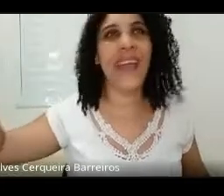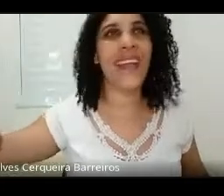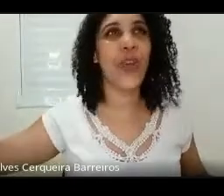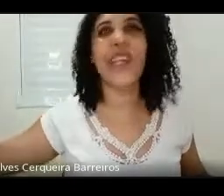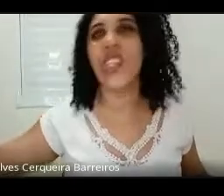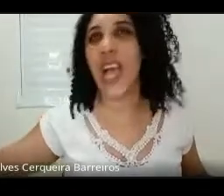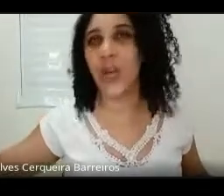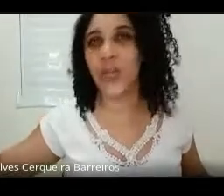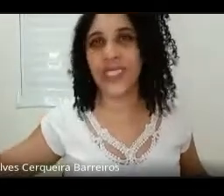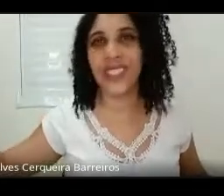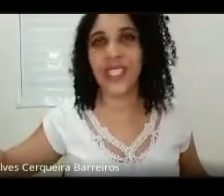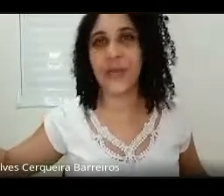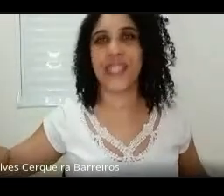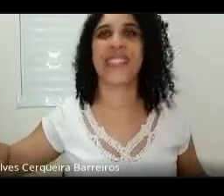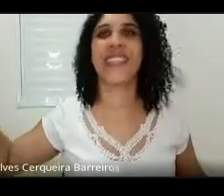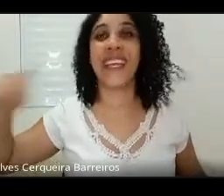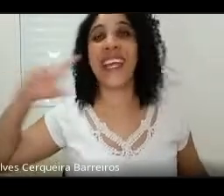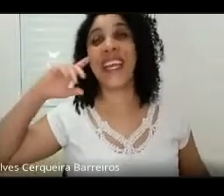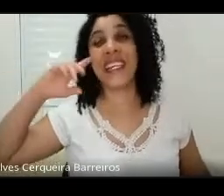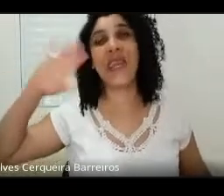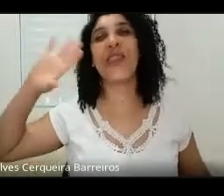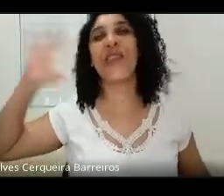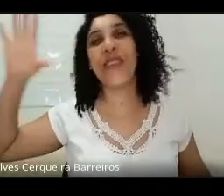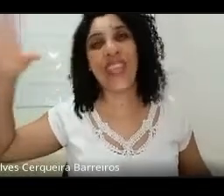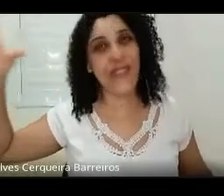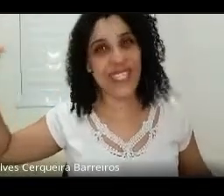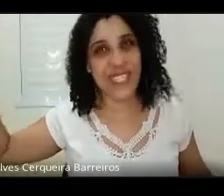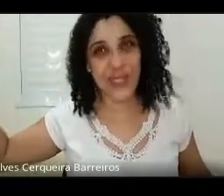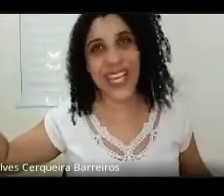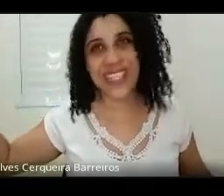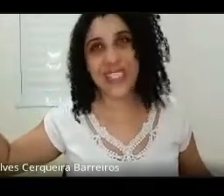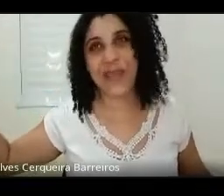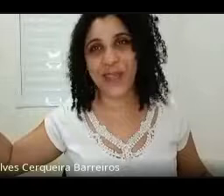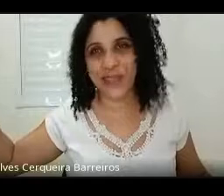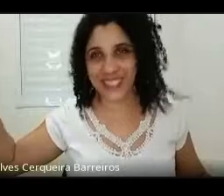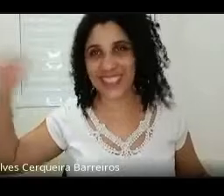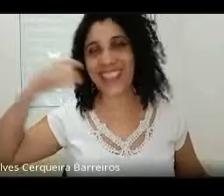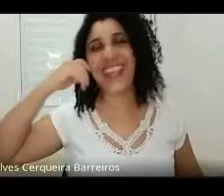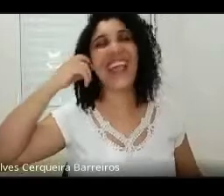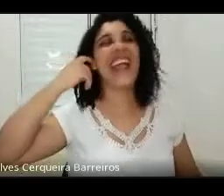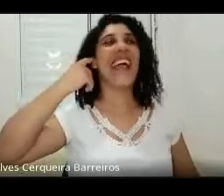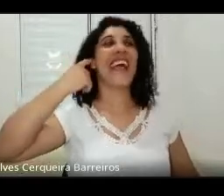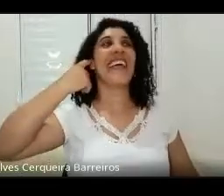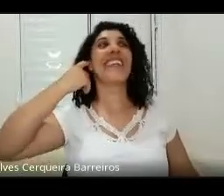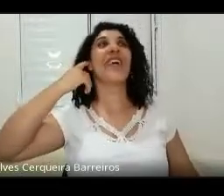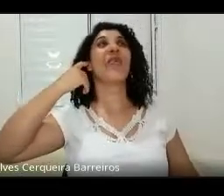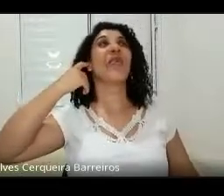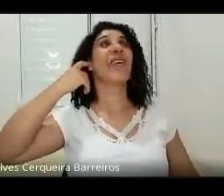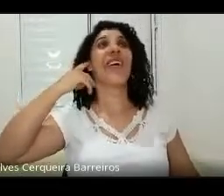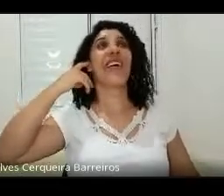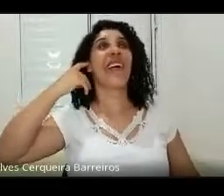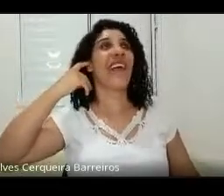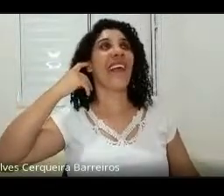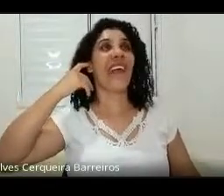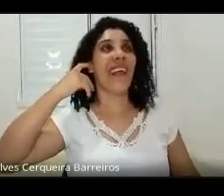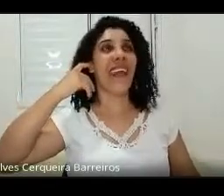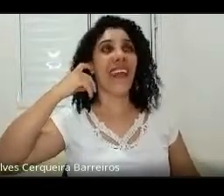como é tchau em libras? Então não fiquem fazendo essas perguntas, né? Então,